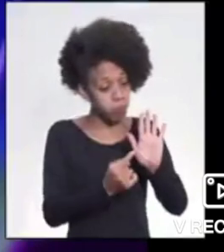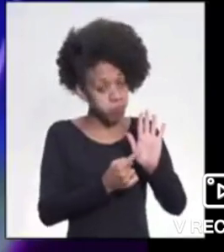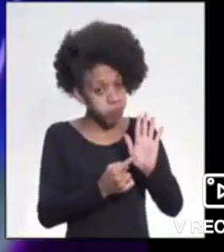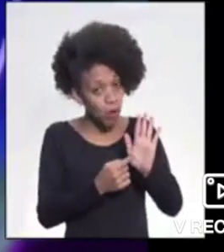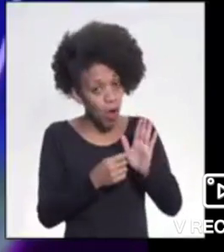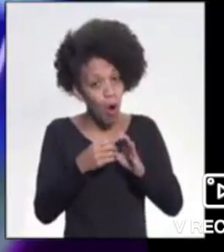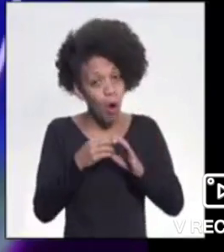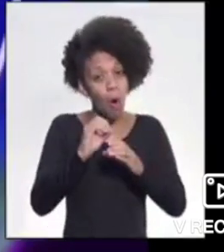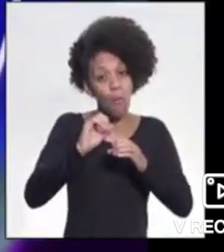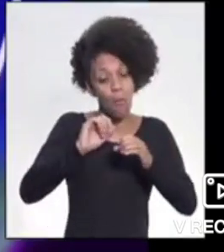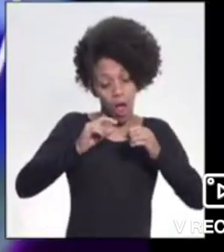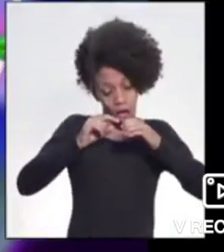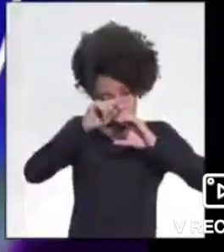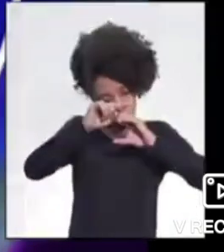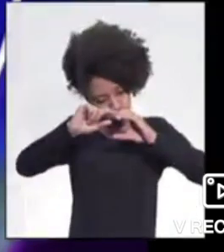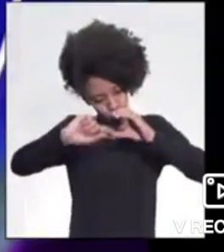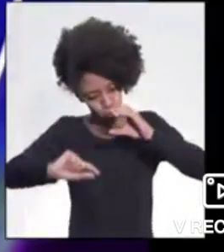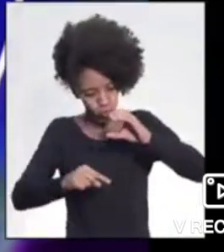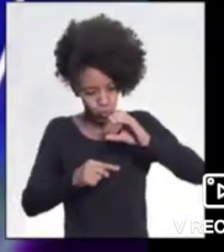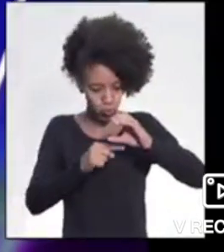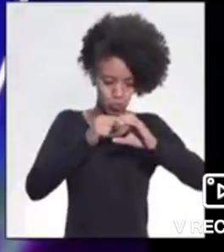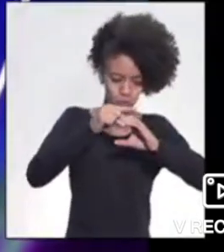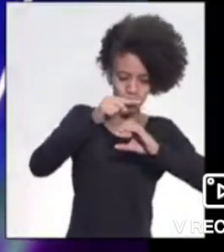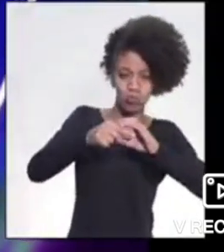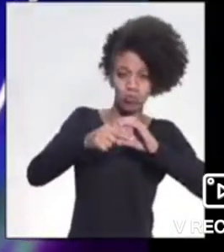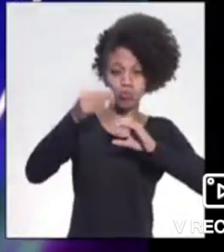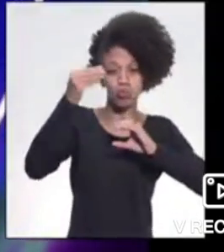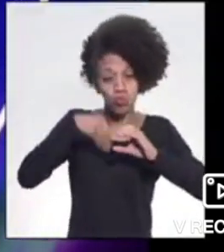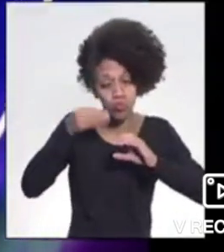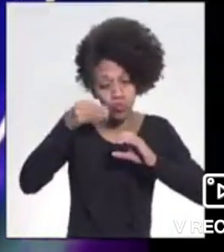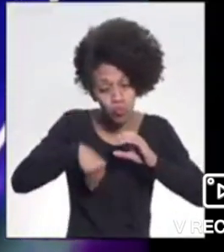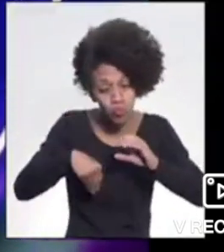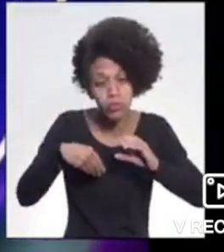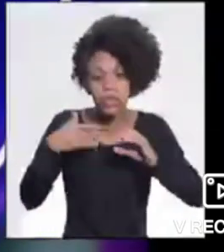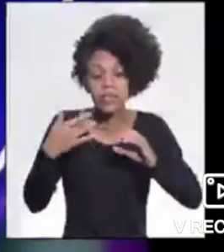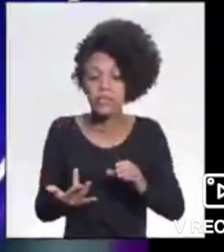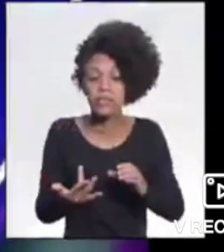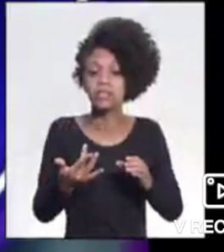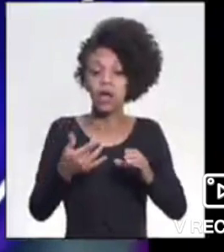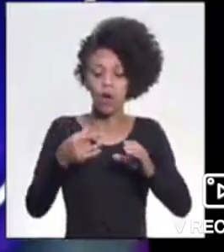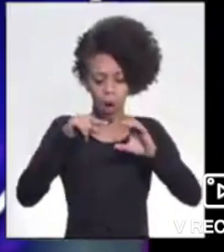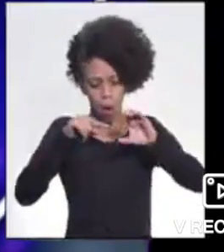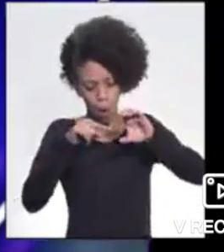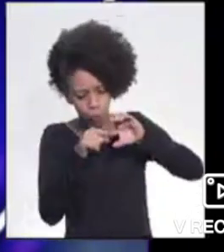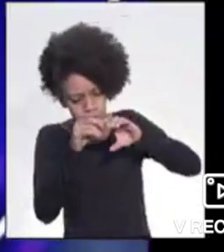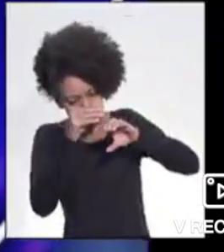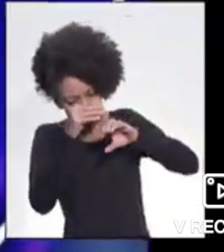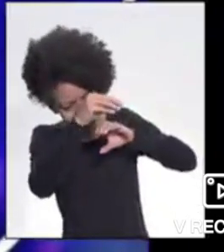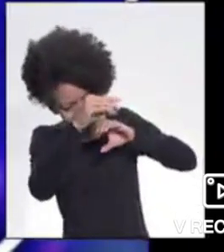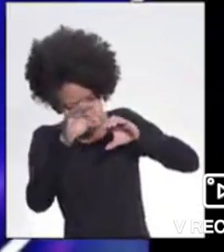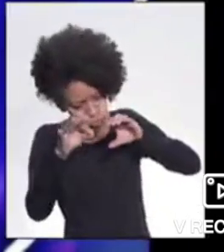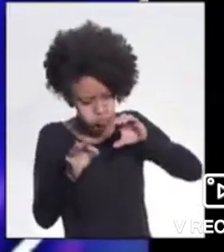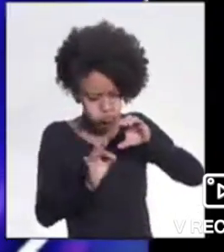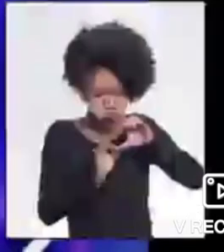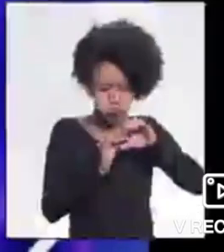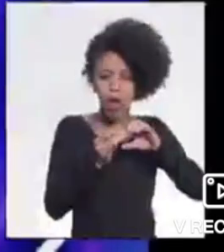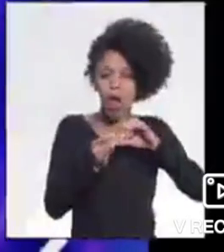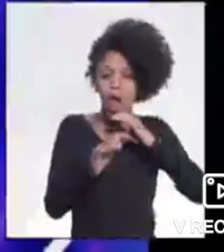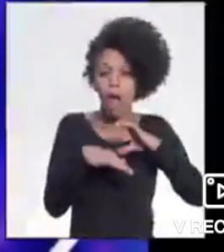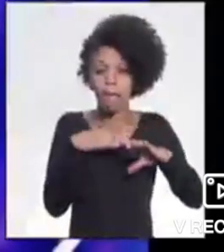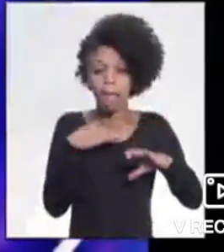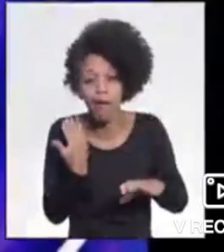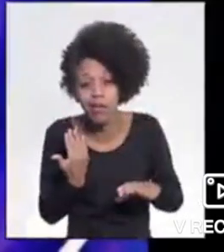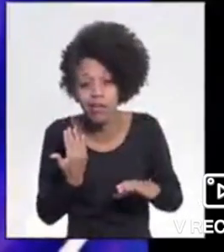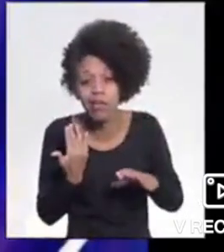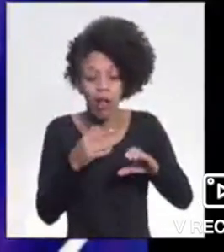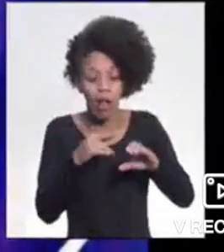o elétron em órbita irradiava e perdia energia. Sendo assim, a trajetória do elétron seria uma espiral suicida em direção ao núcleo.